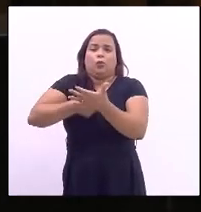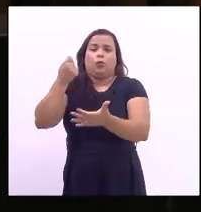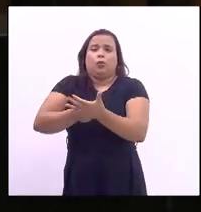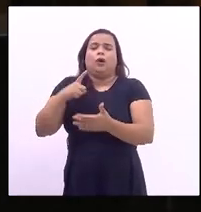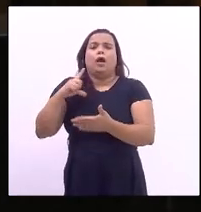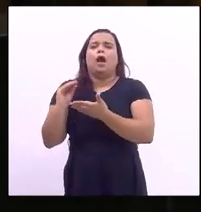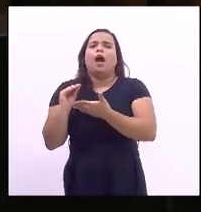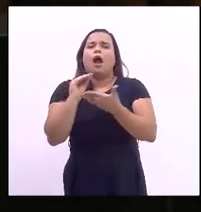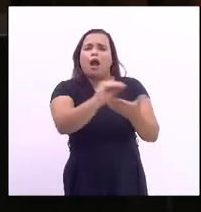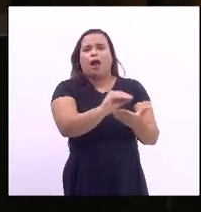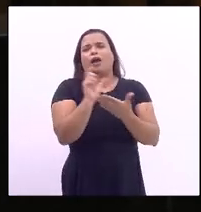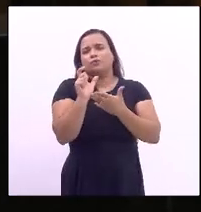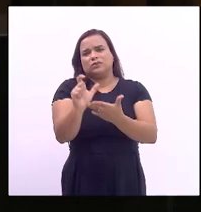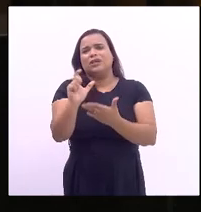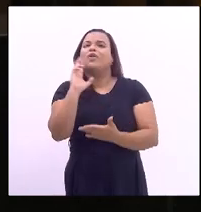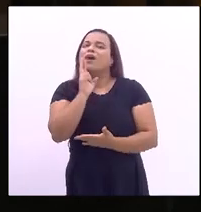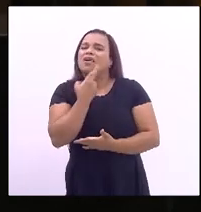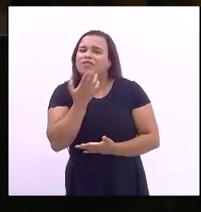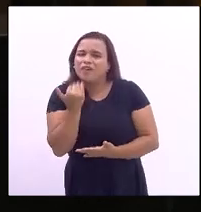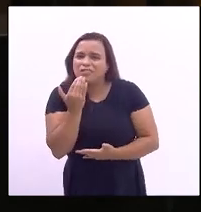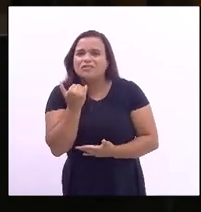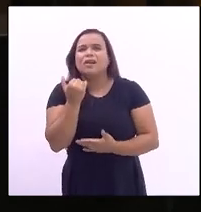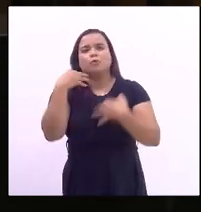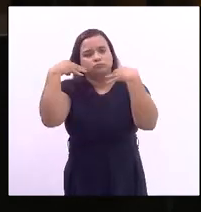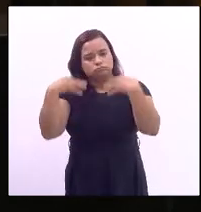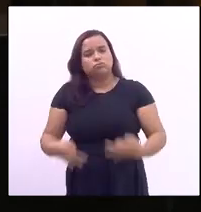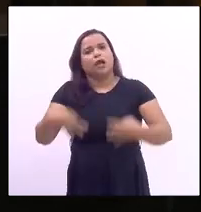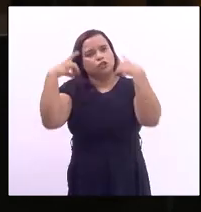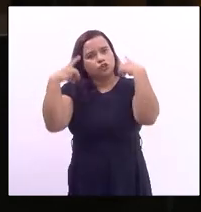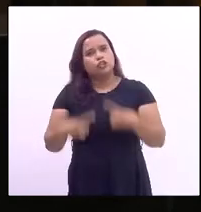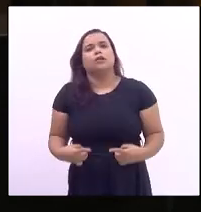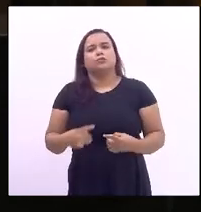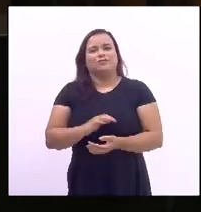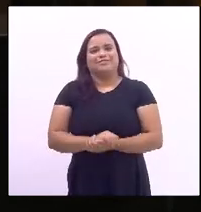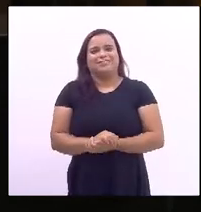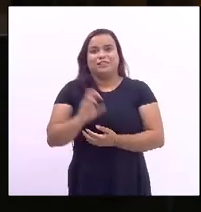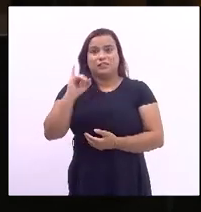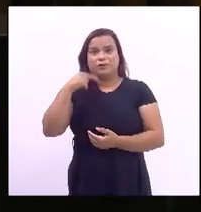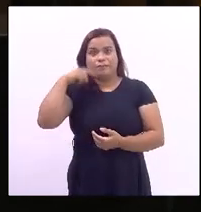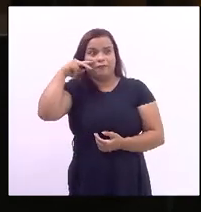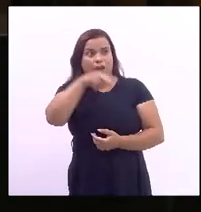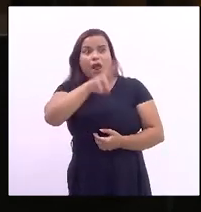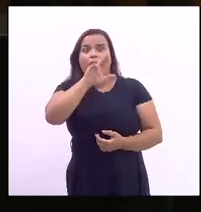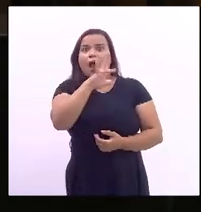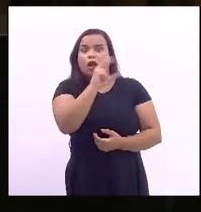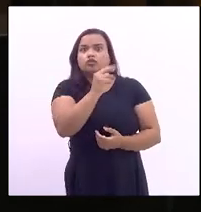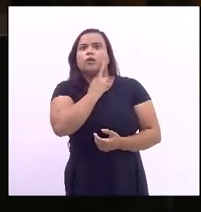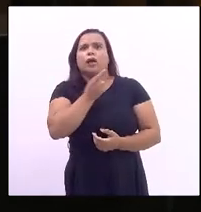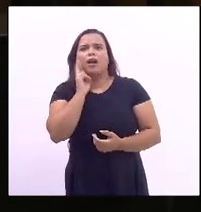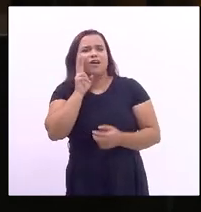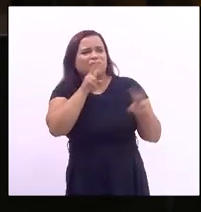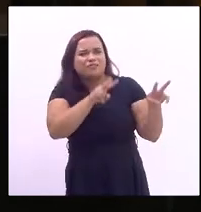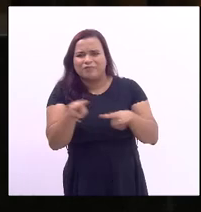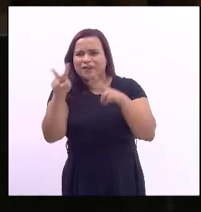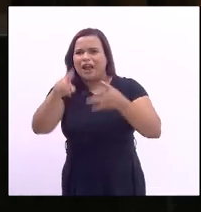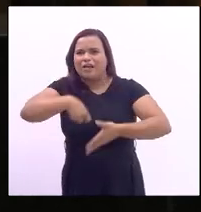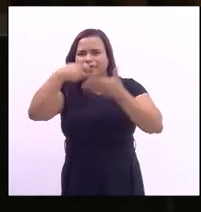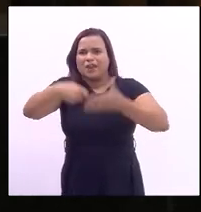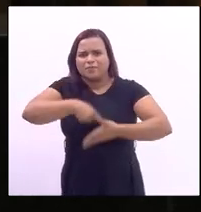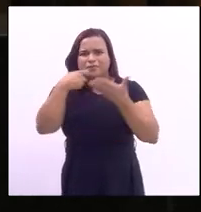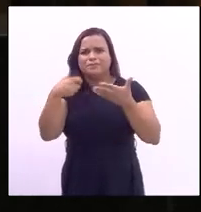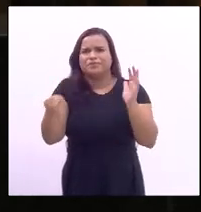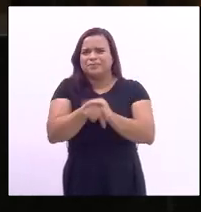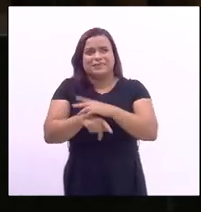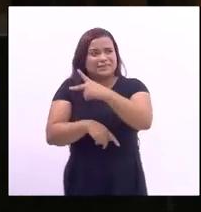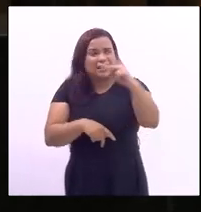ter um auxílio refeição Digno porque se você chegar no rancho e ver de perto como é a alimentação dos nossos